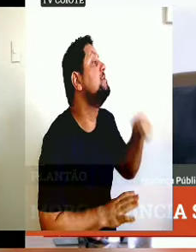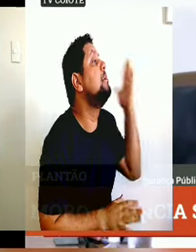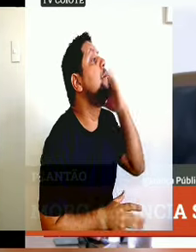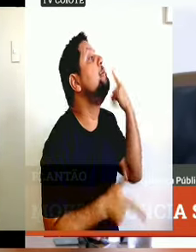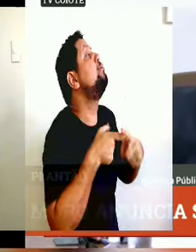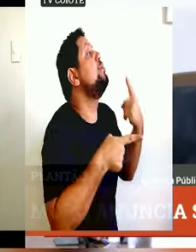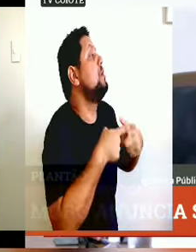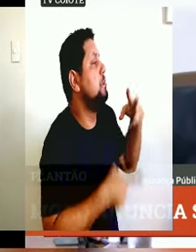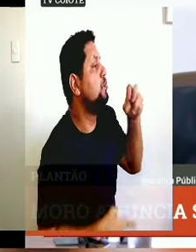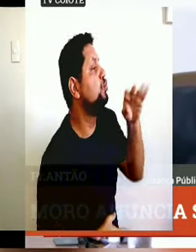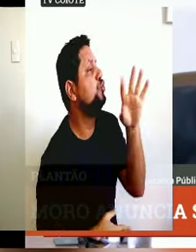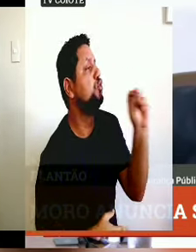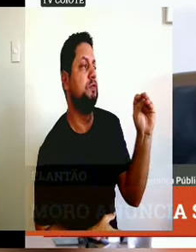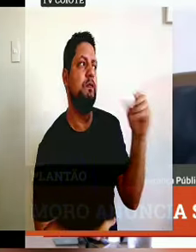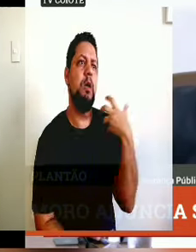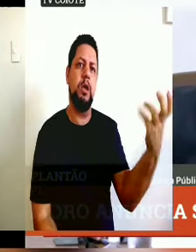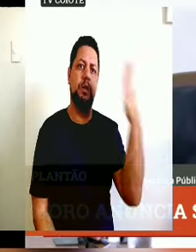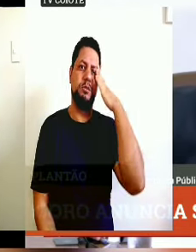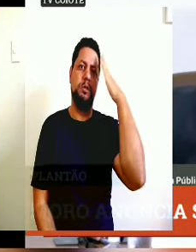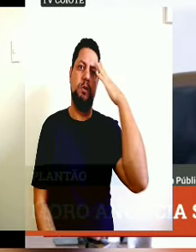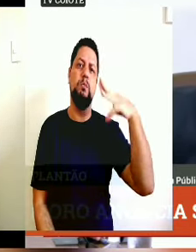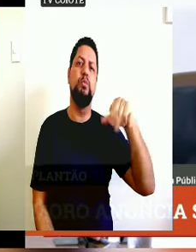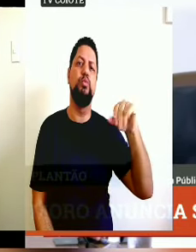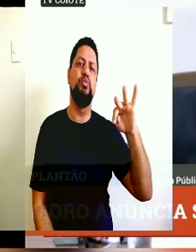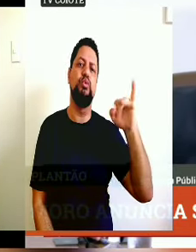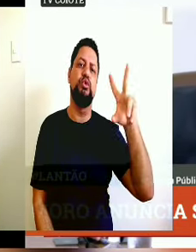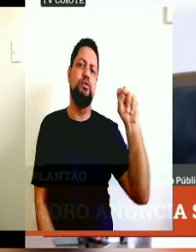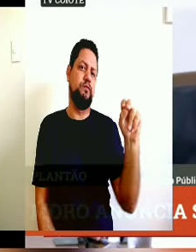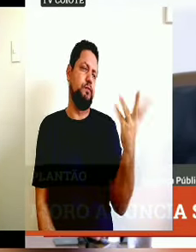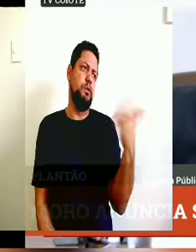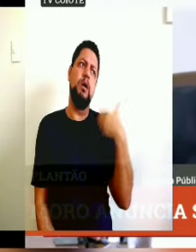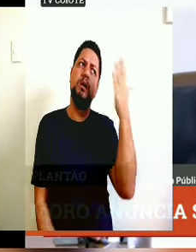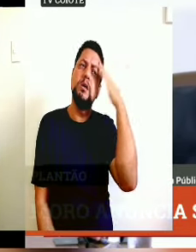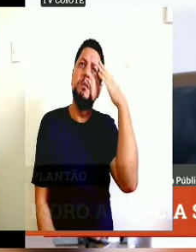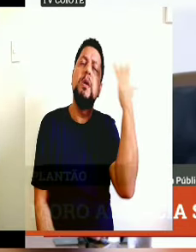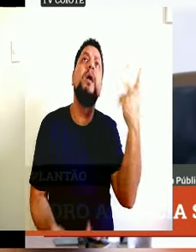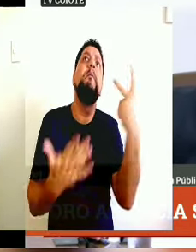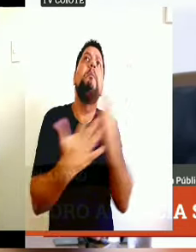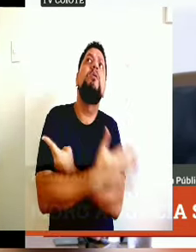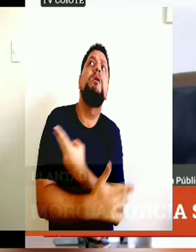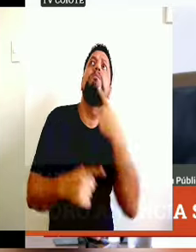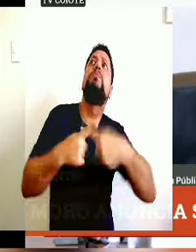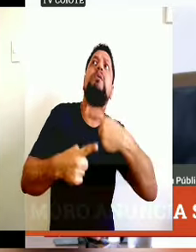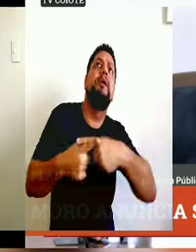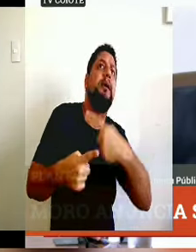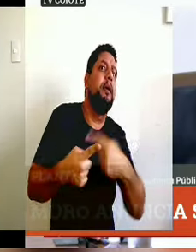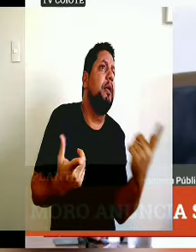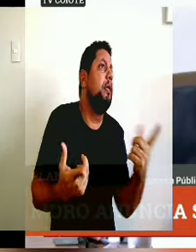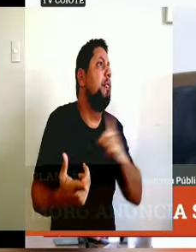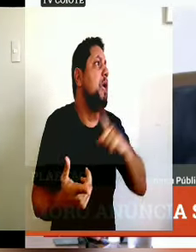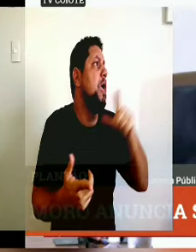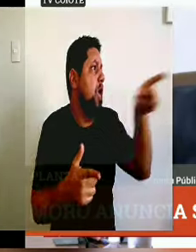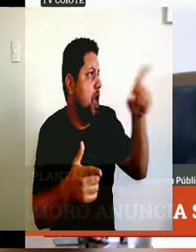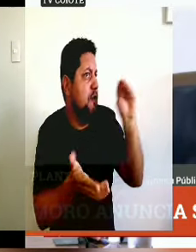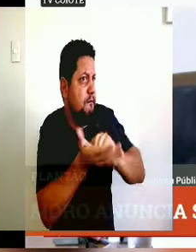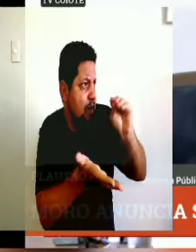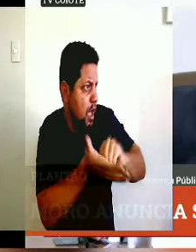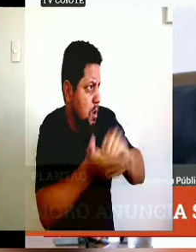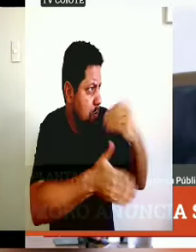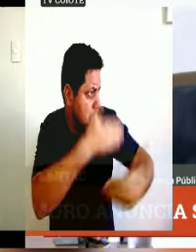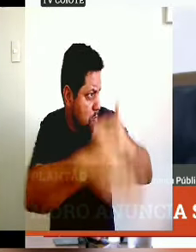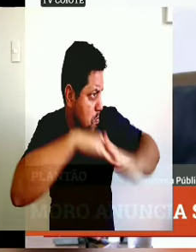causa. E uma causa normalmente relacionada a uma insuficiência de